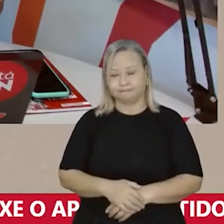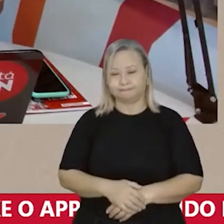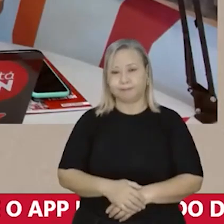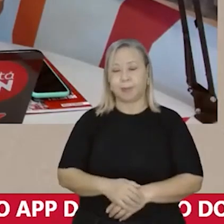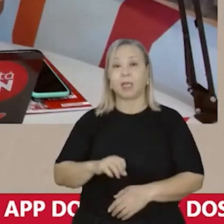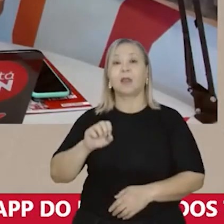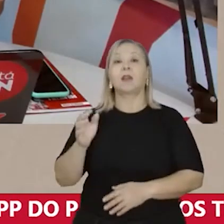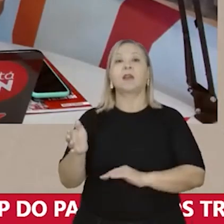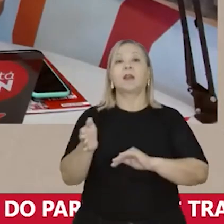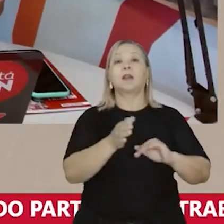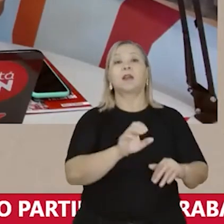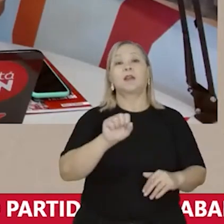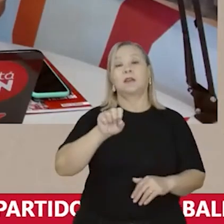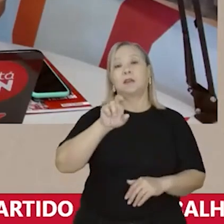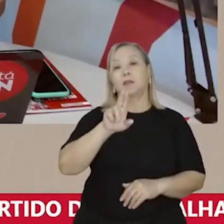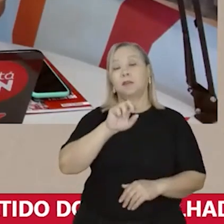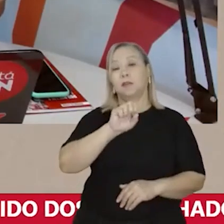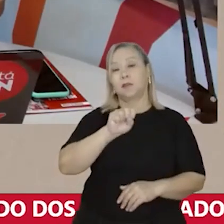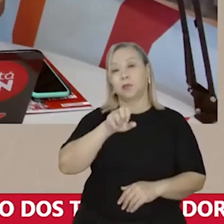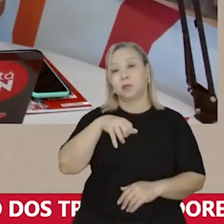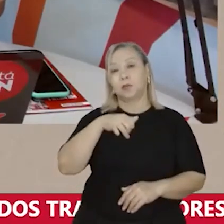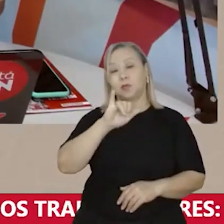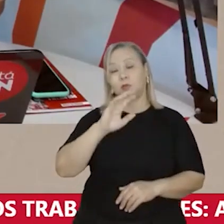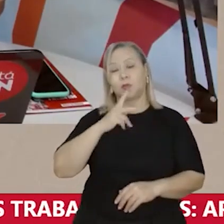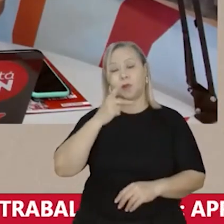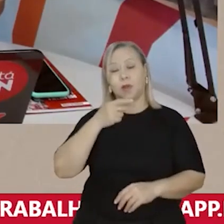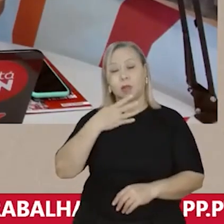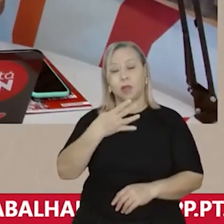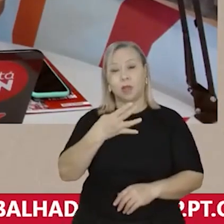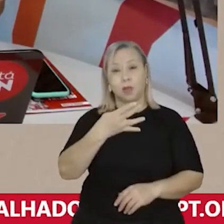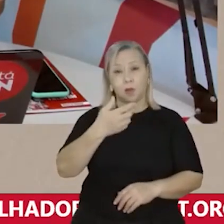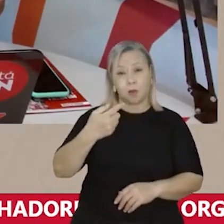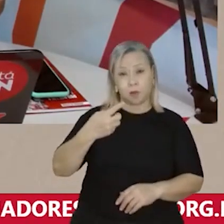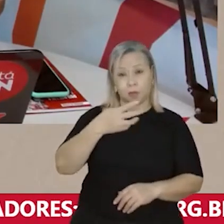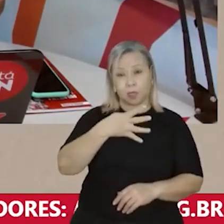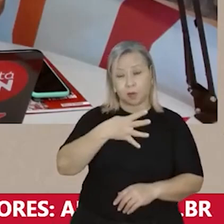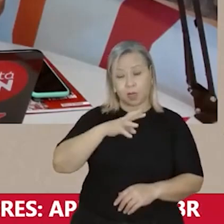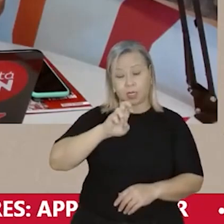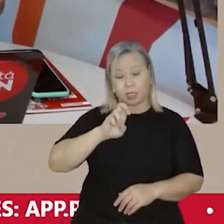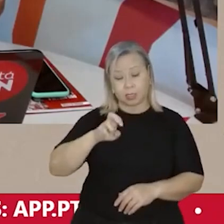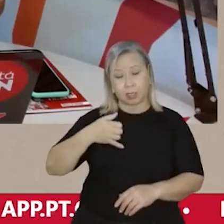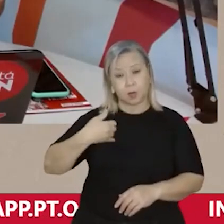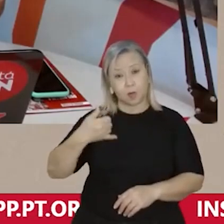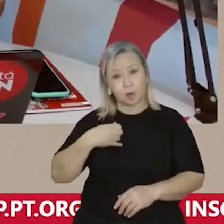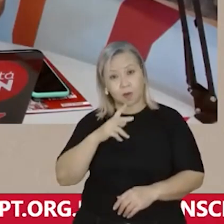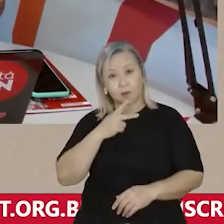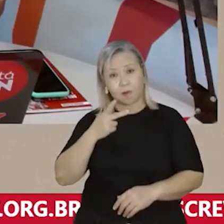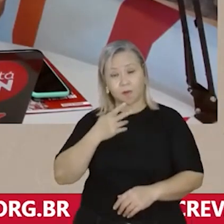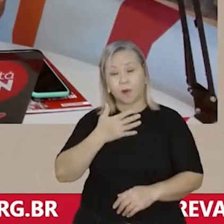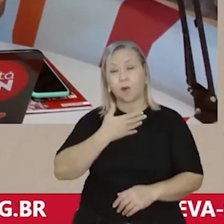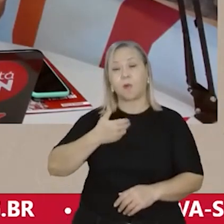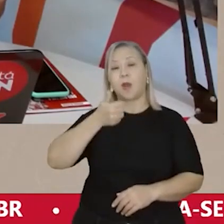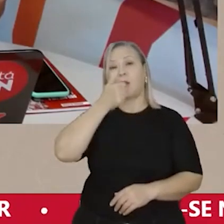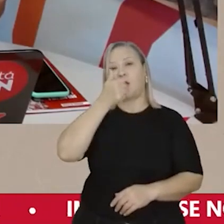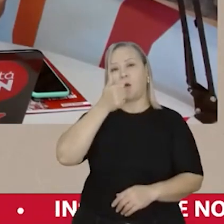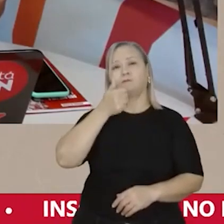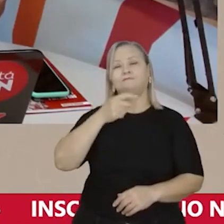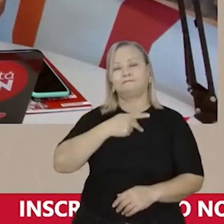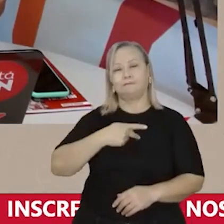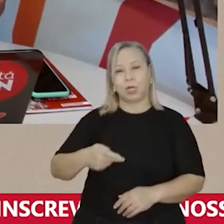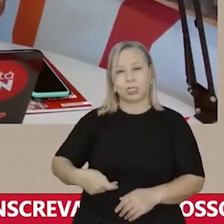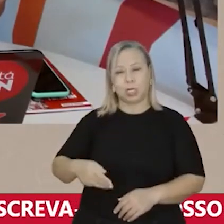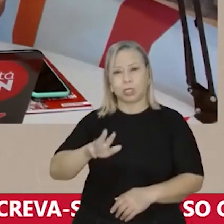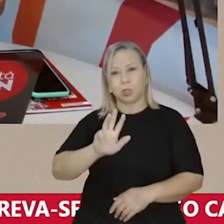diz aqui que tem 45 anos. Lula foi o melhor presidente de todos os tempos. Vanderlei Moraes dá bom dia desde